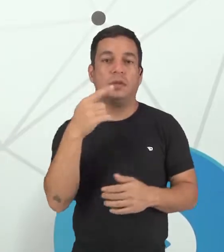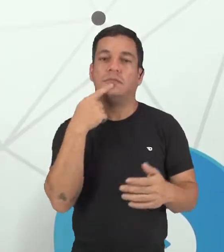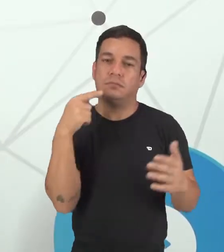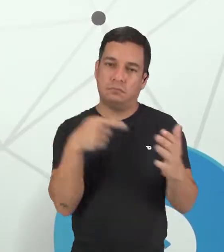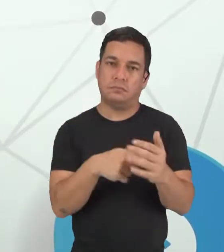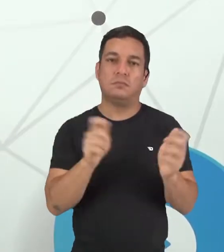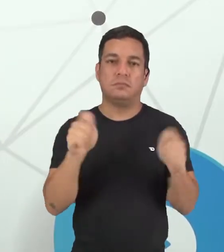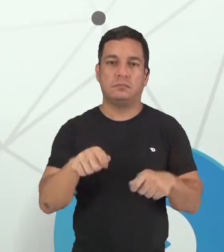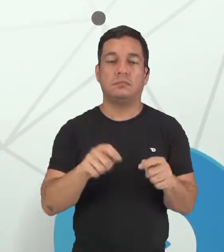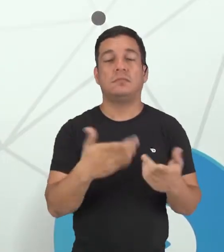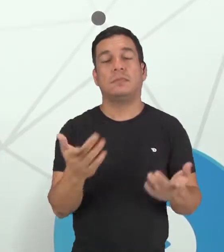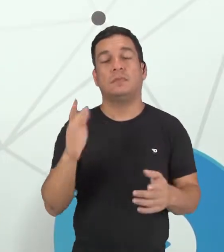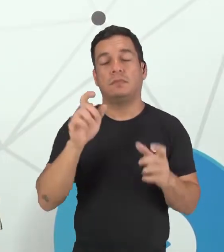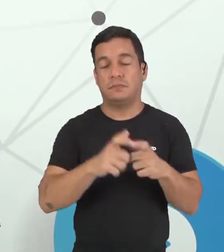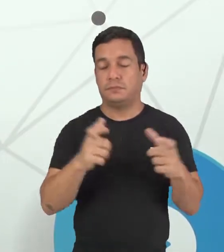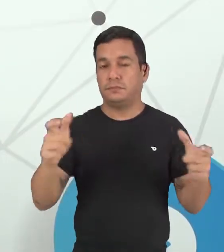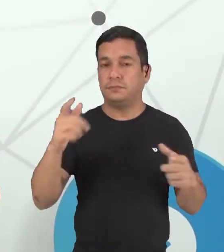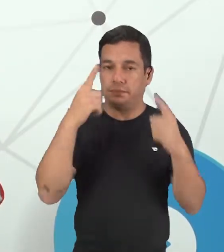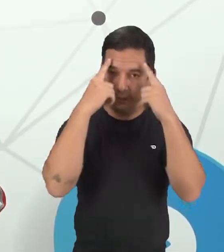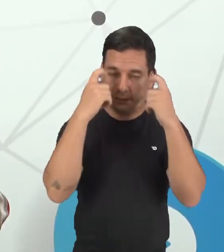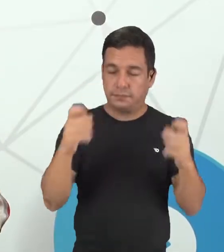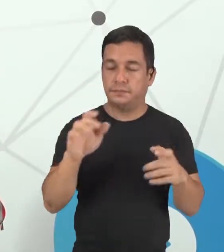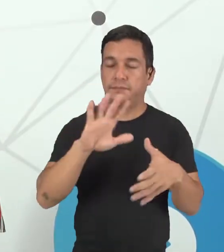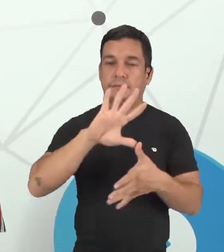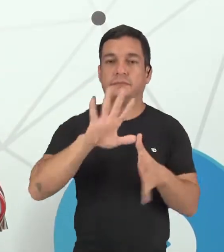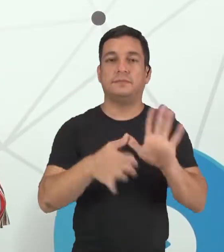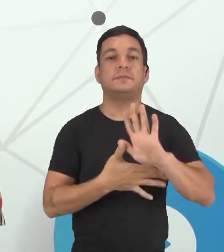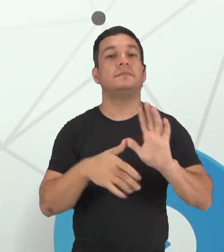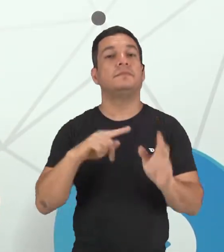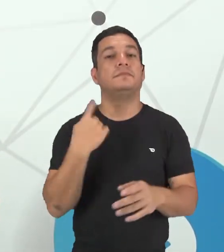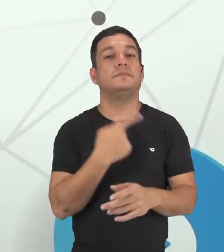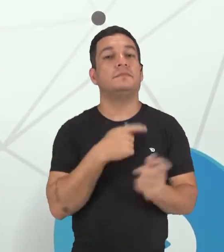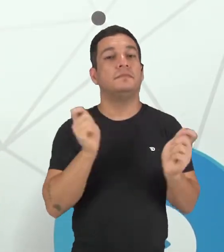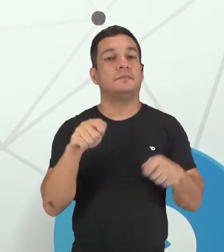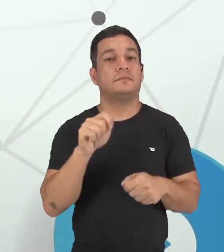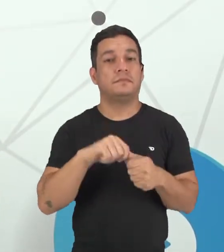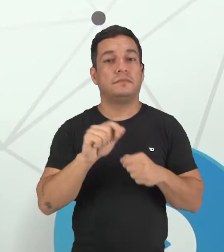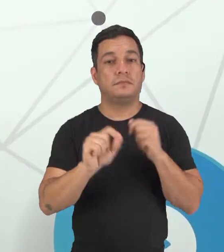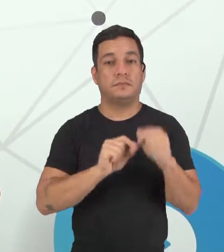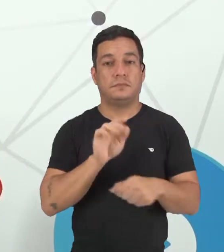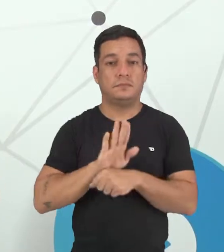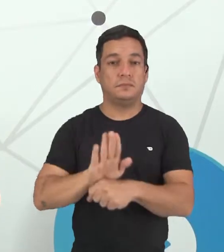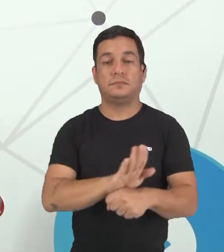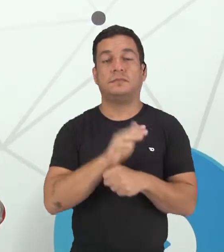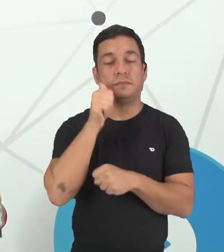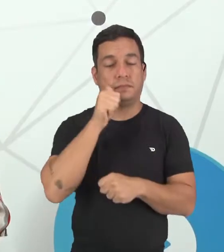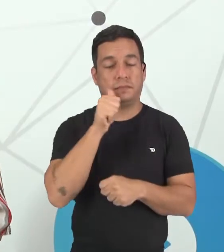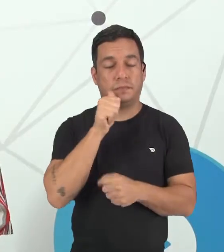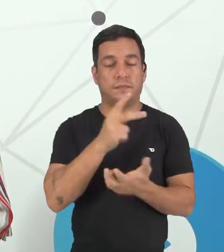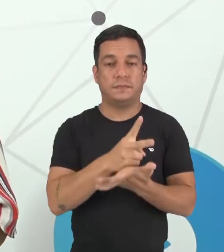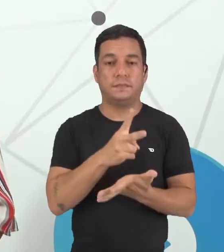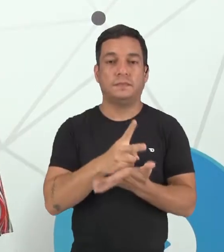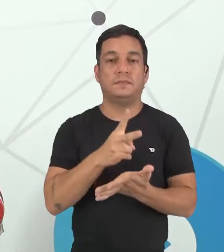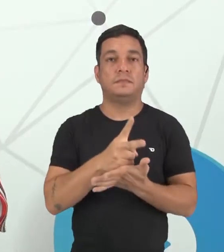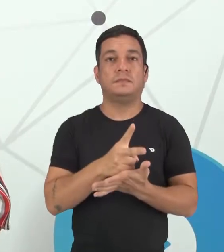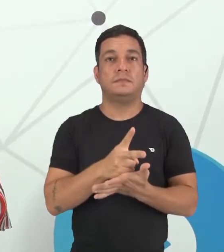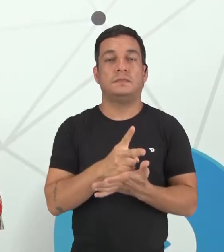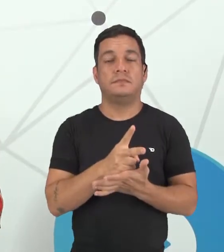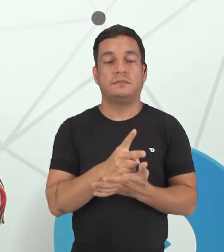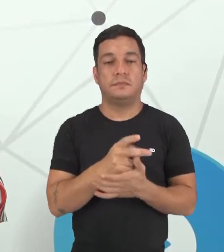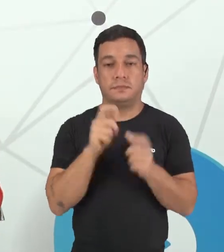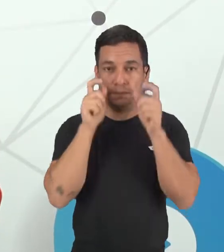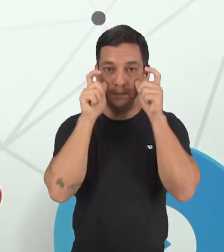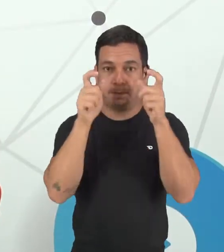desse aumento de violência durante a pandemia, o que é que a gente pode fazer para ajudar essas mulheres? Estar sempre por